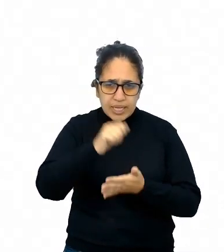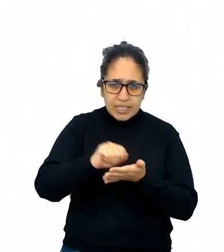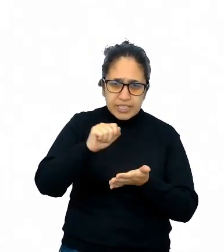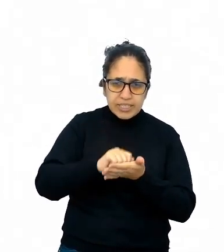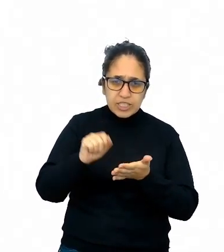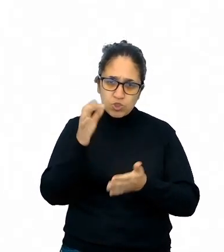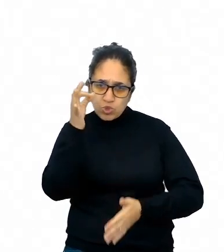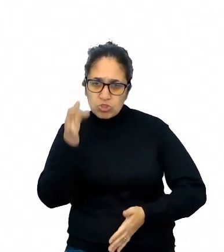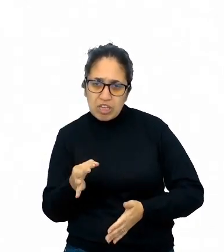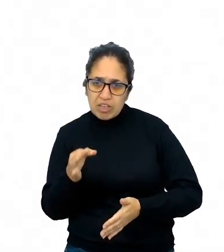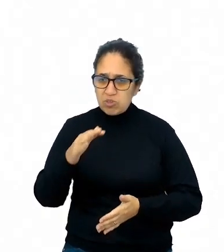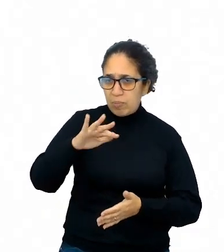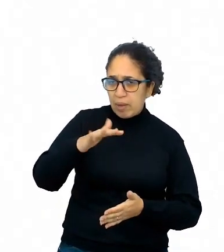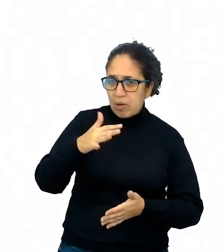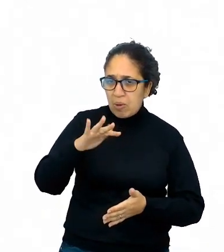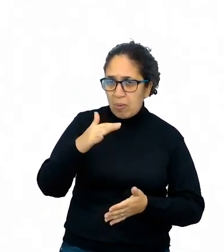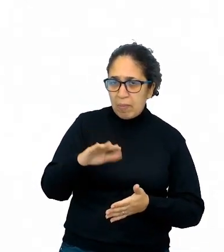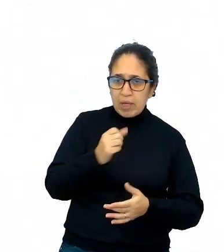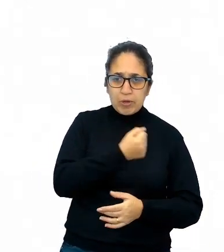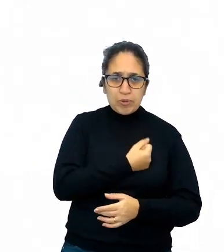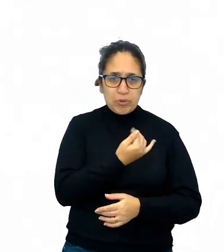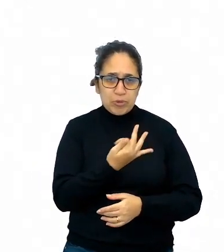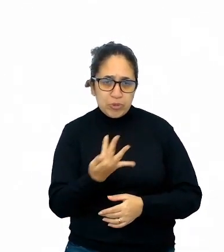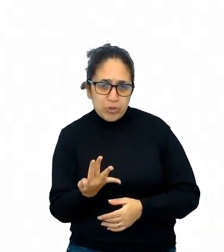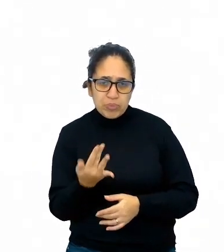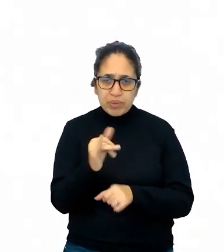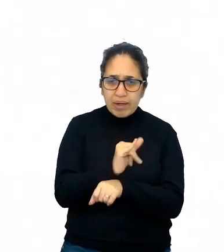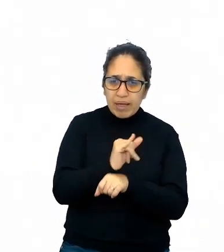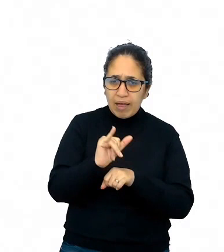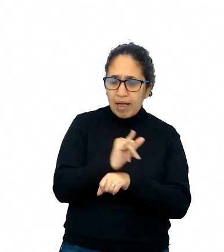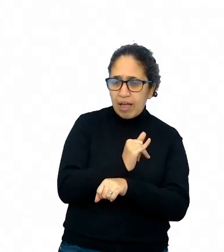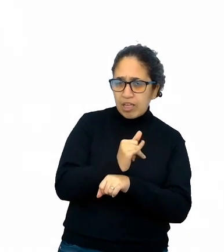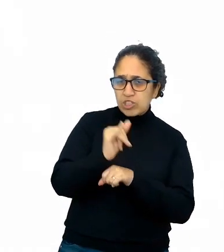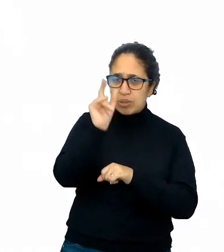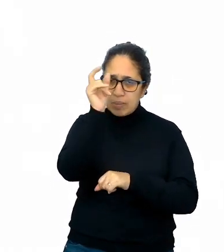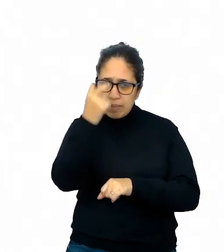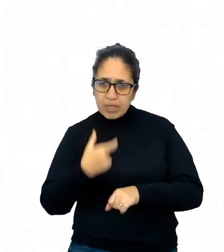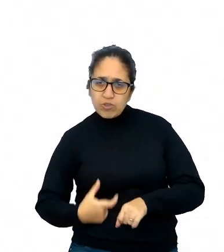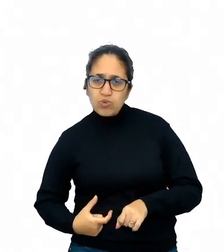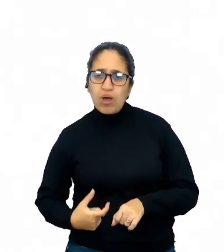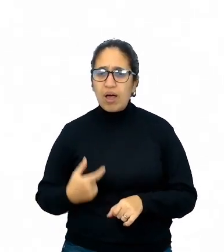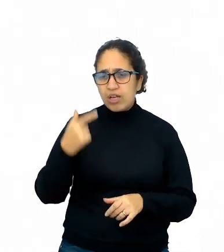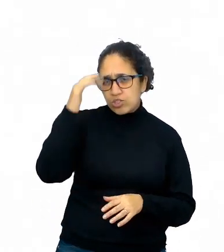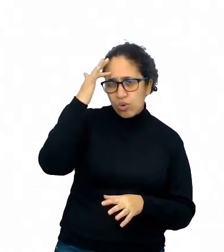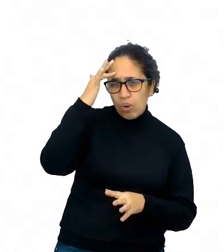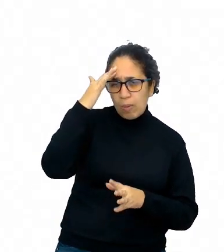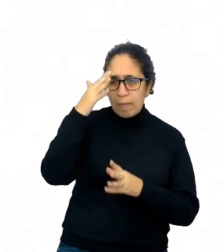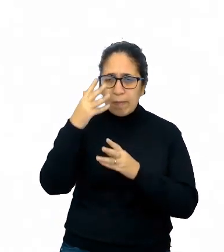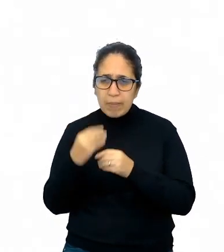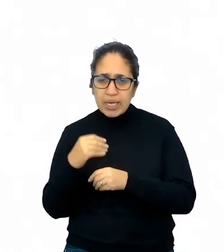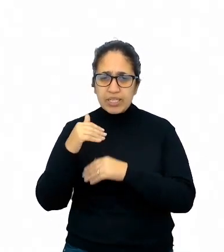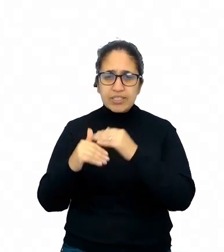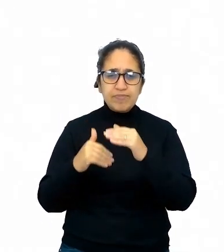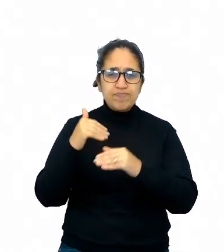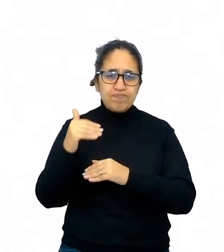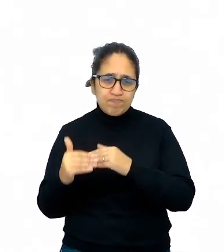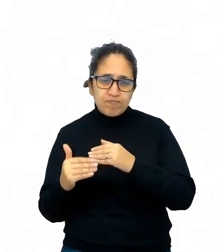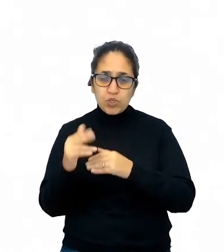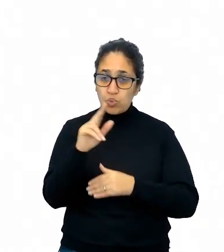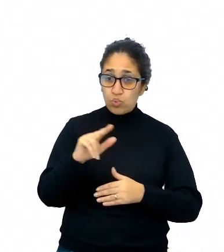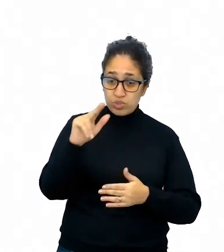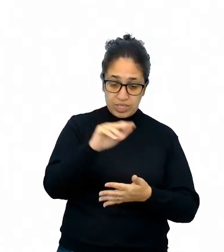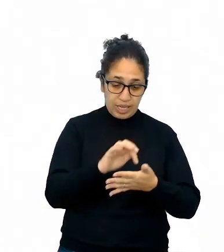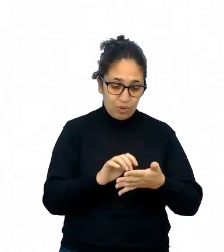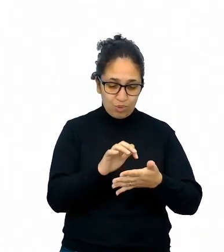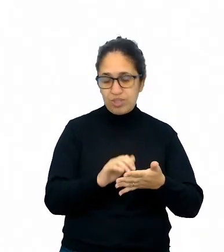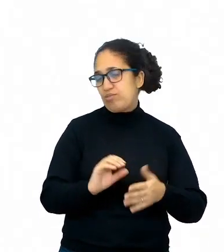números naturais, por meio de estratégias pessoais, com compreensão dos processos neles envolvidos, com e sem uso de